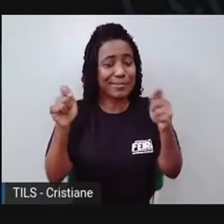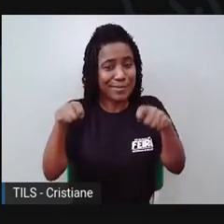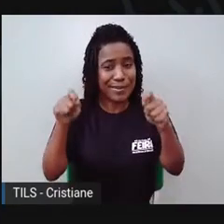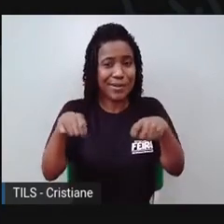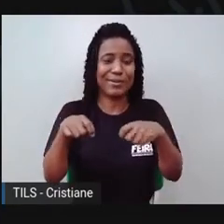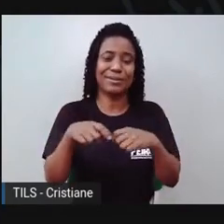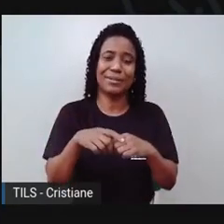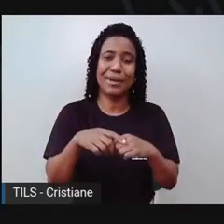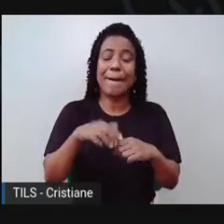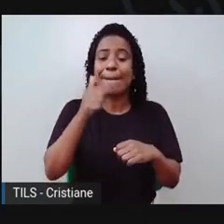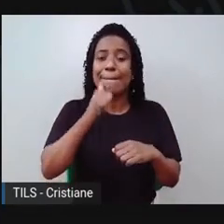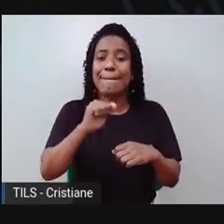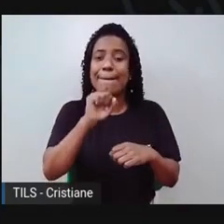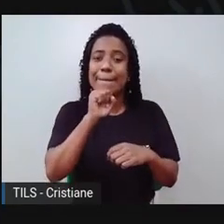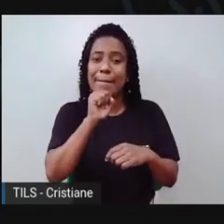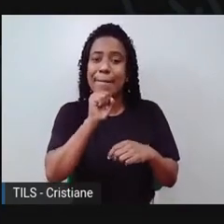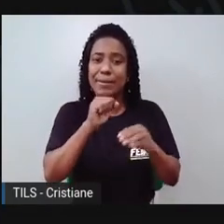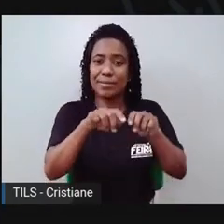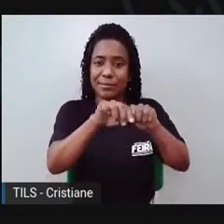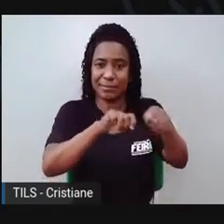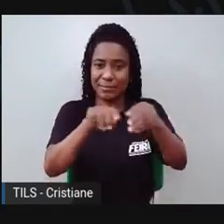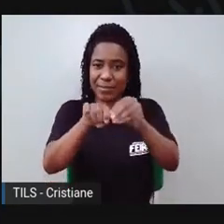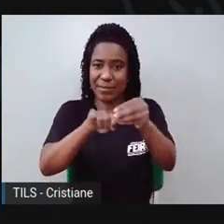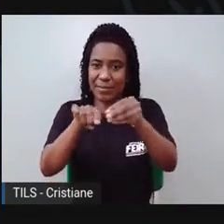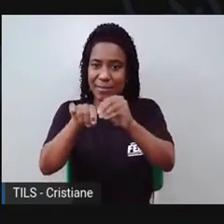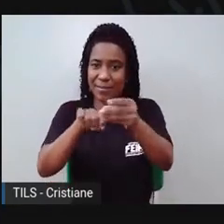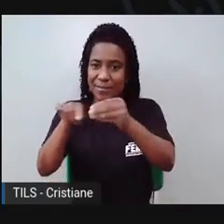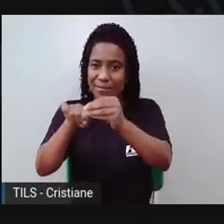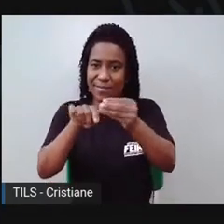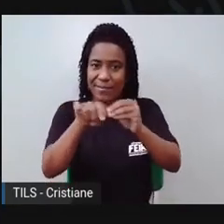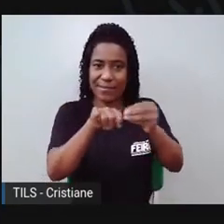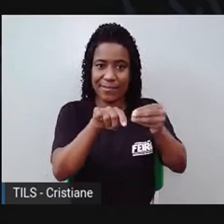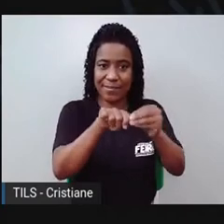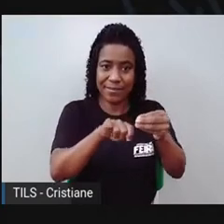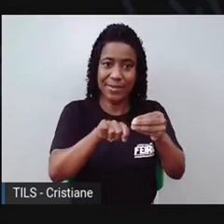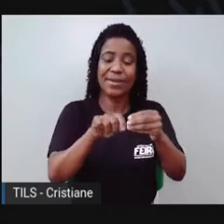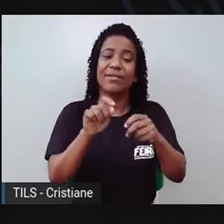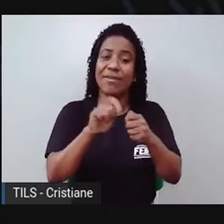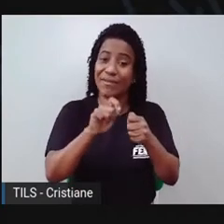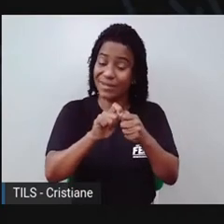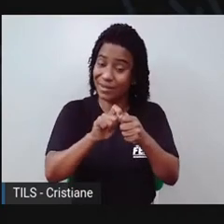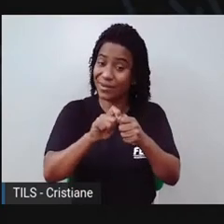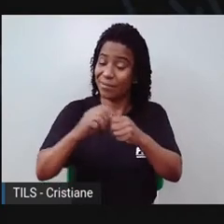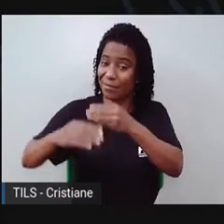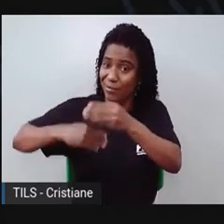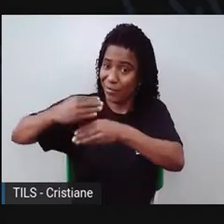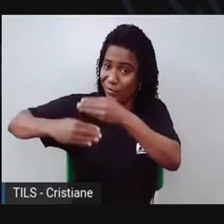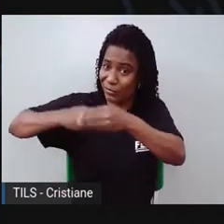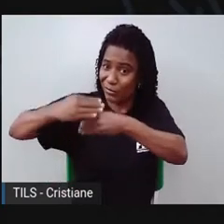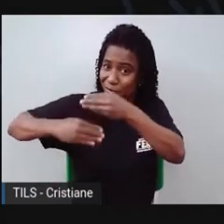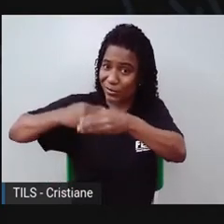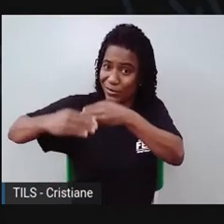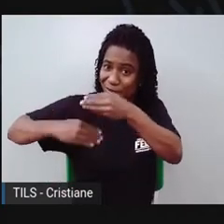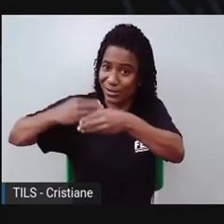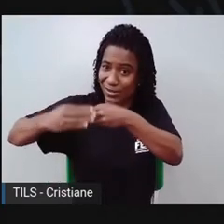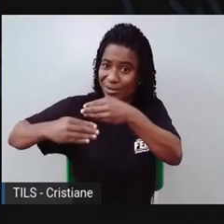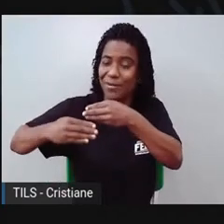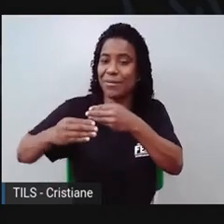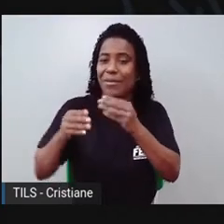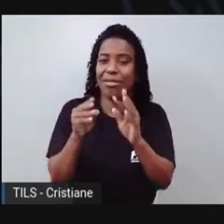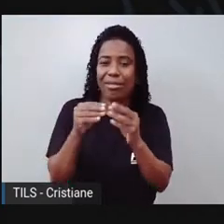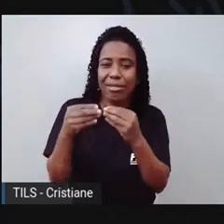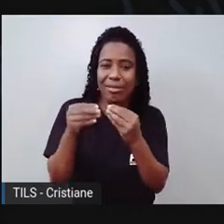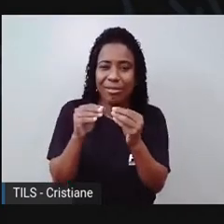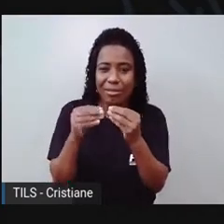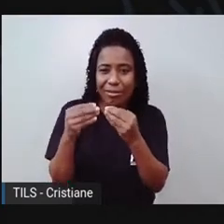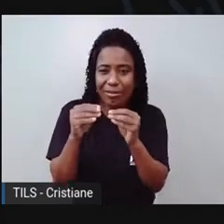pode picar o papel, só que esse daí demora mais. Por isso que a prova vai fazer com papel higiênico, porque ele fica logo molinho,